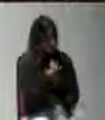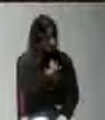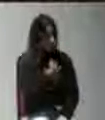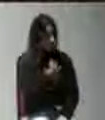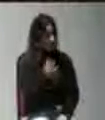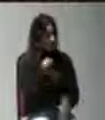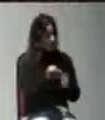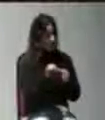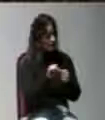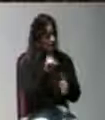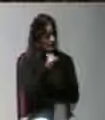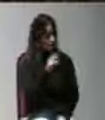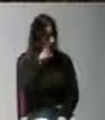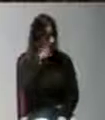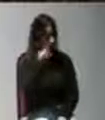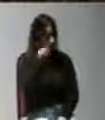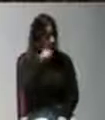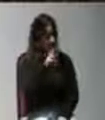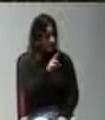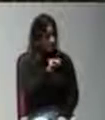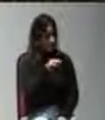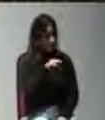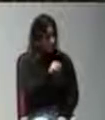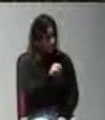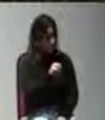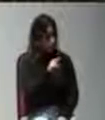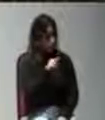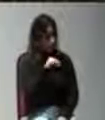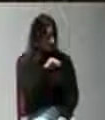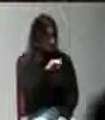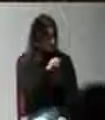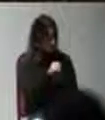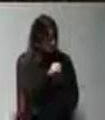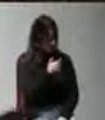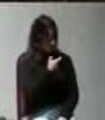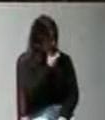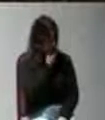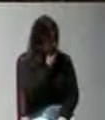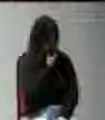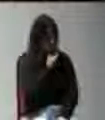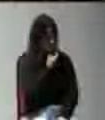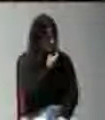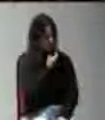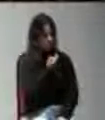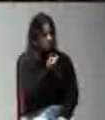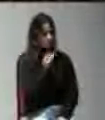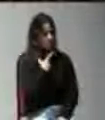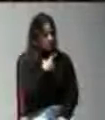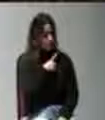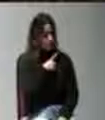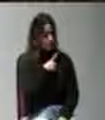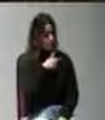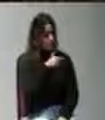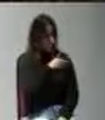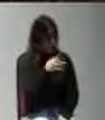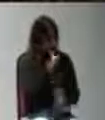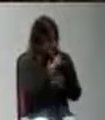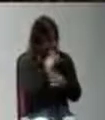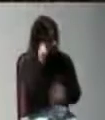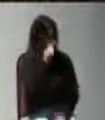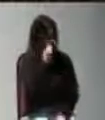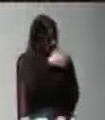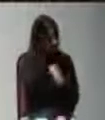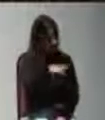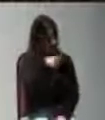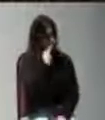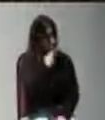realizou seu doutorado no Reino Unido. Atualmente é professora titular da UFRGS, experiência na área de teoria política, com ênfase